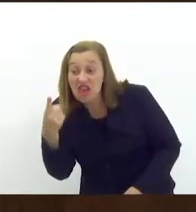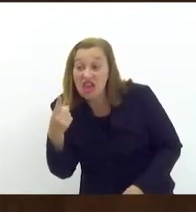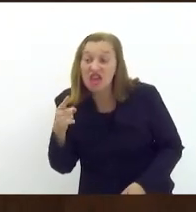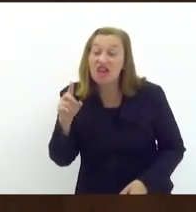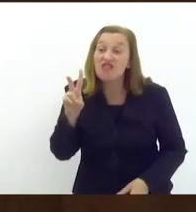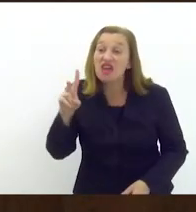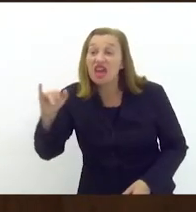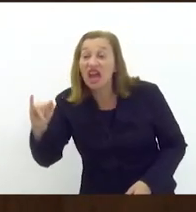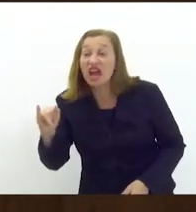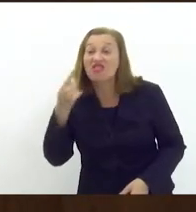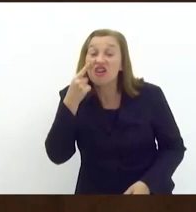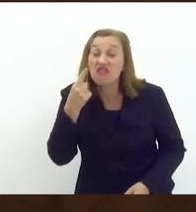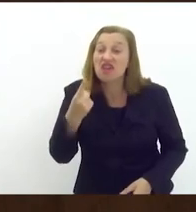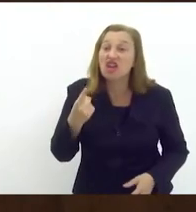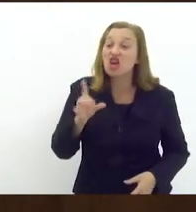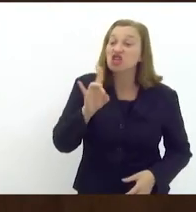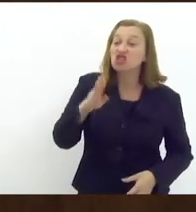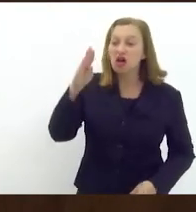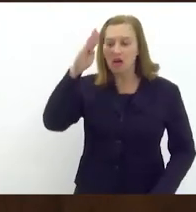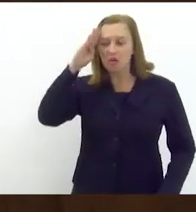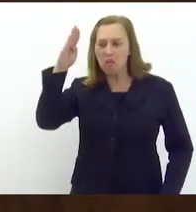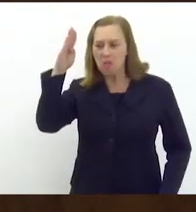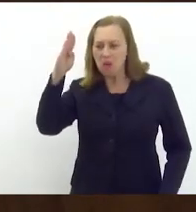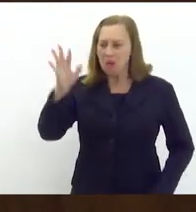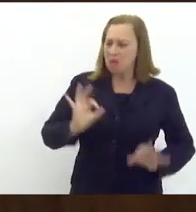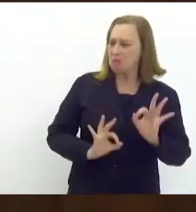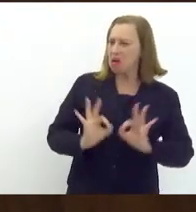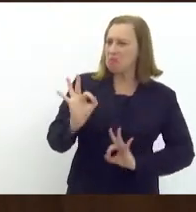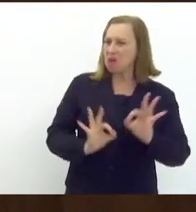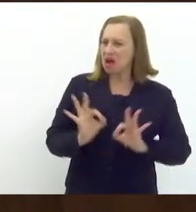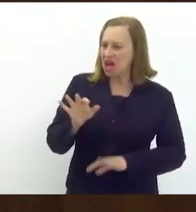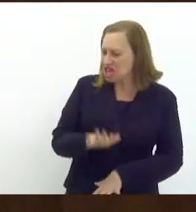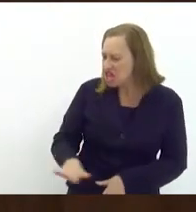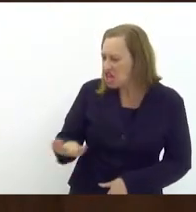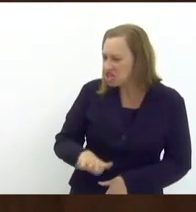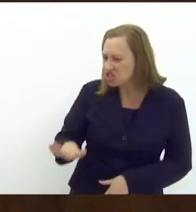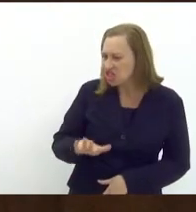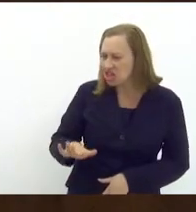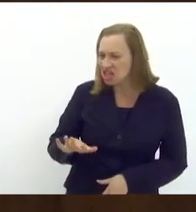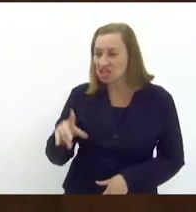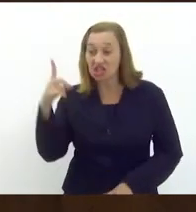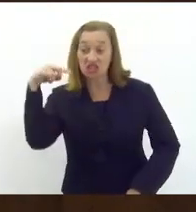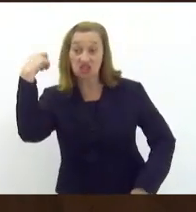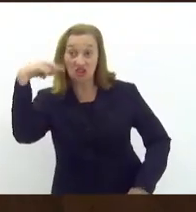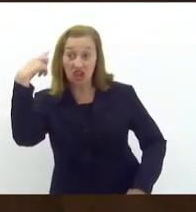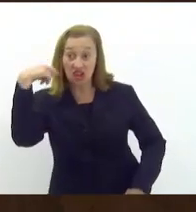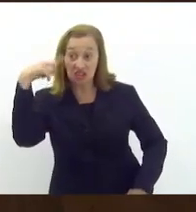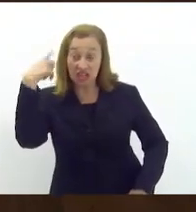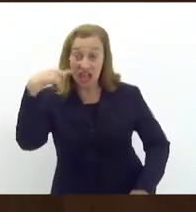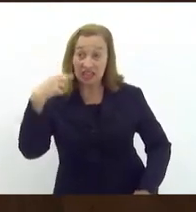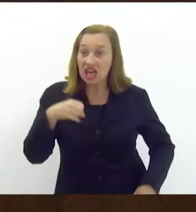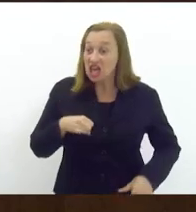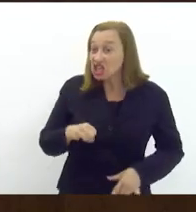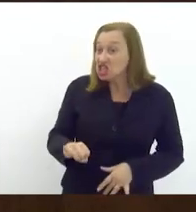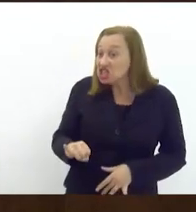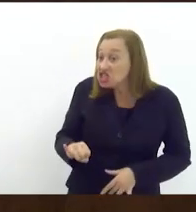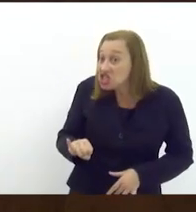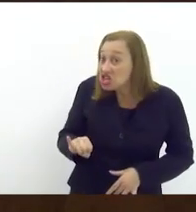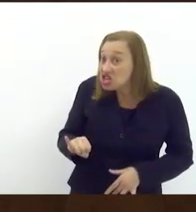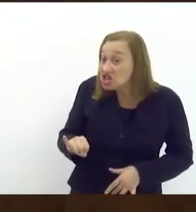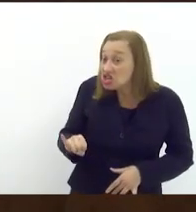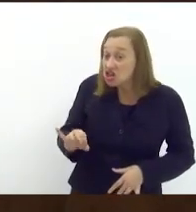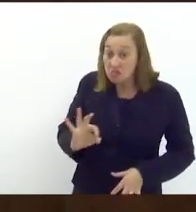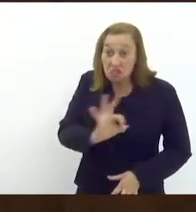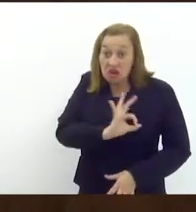só soldado preparado os menor descontrolados se os Canas se os cana